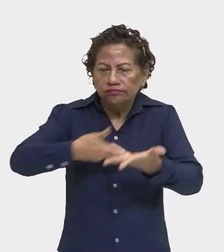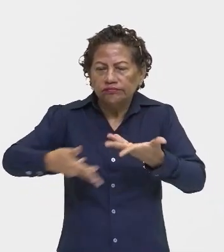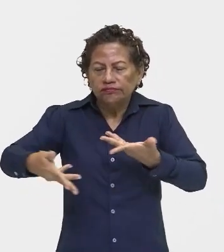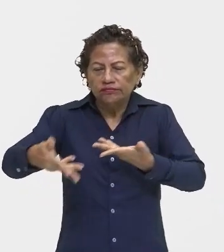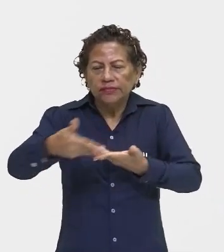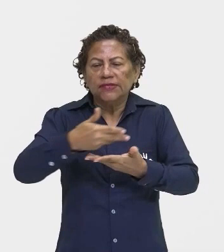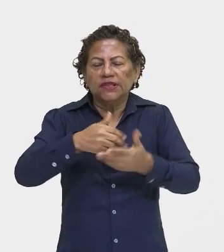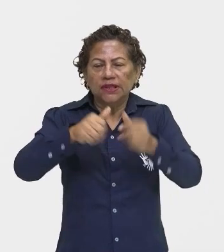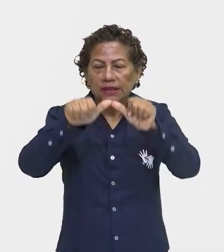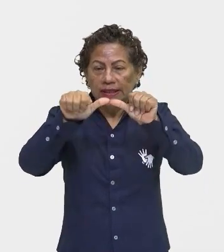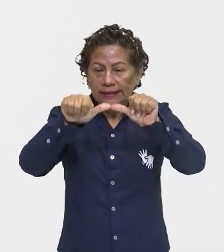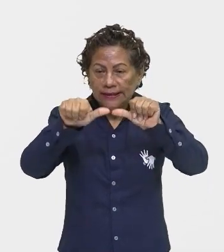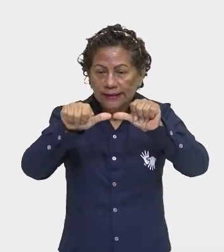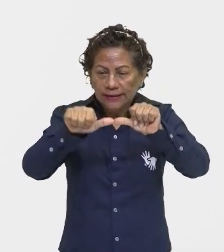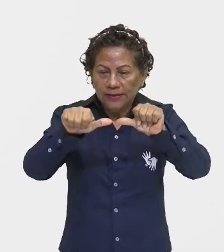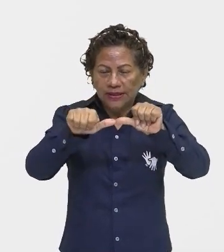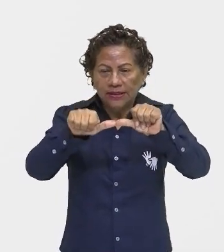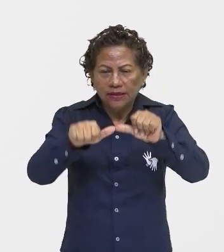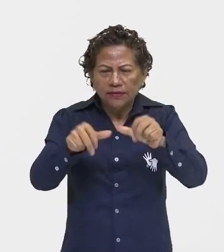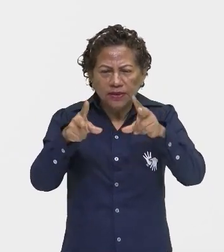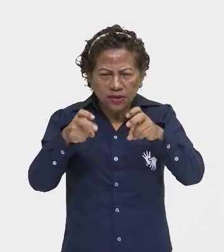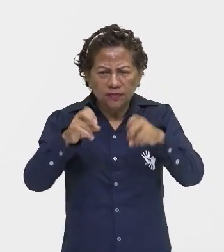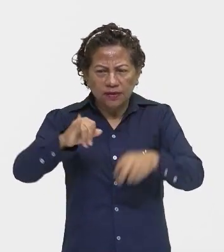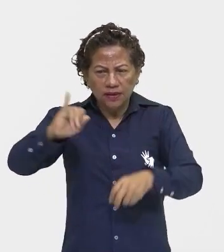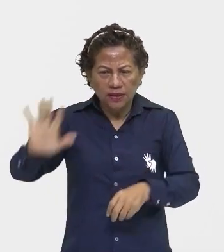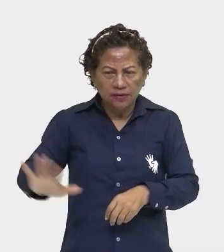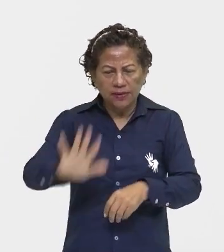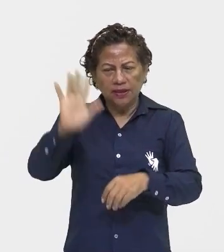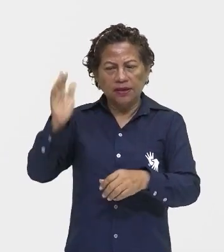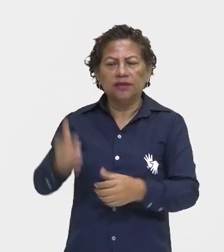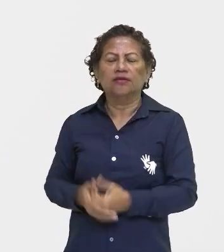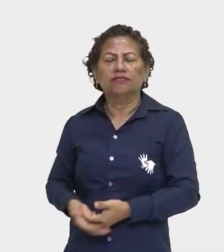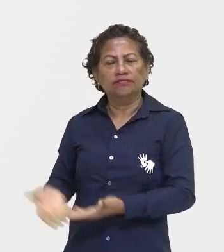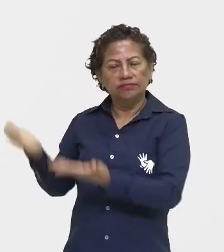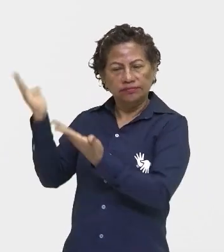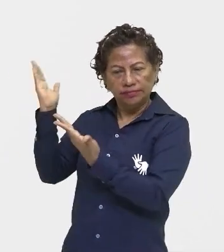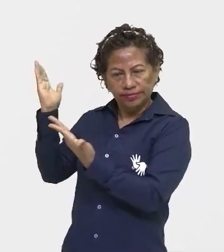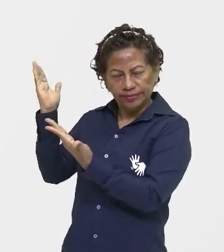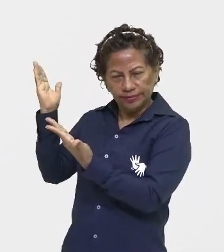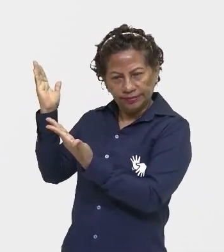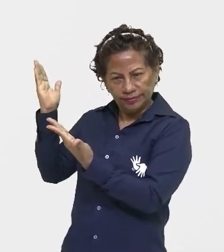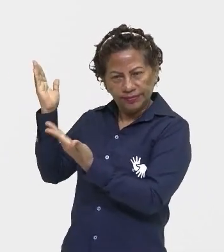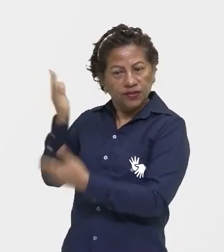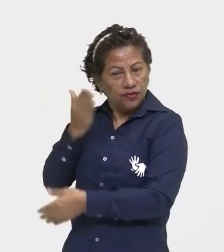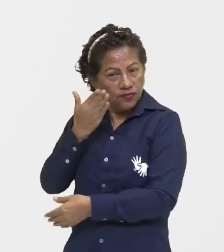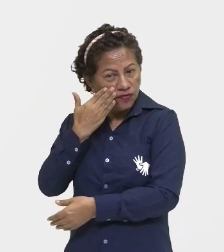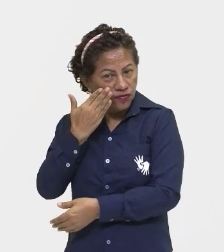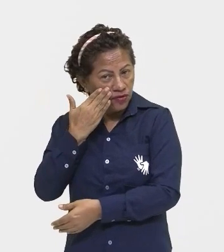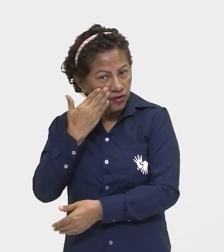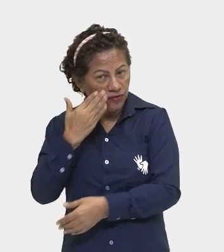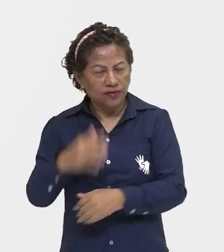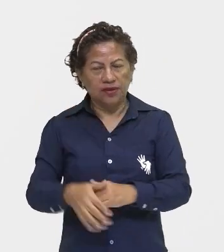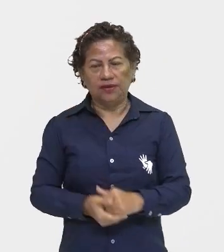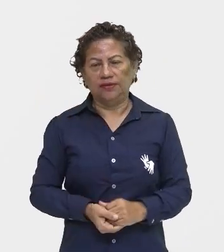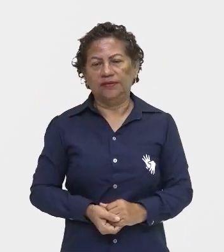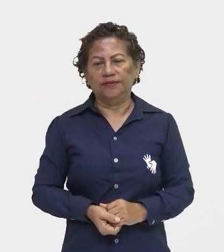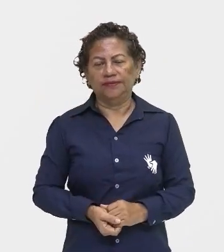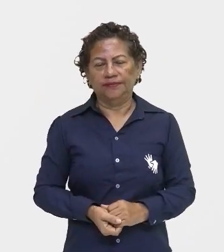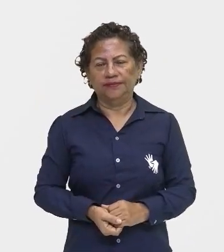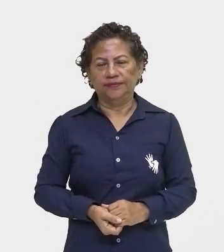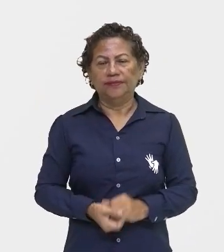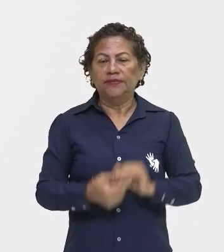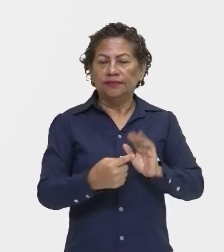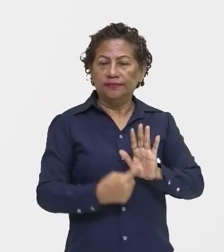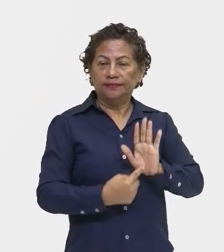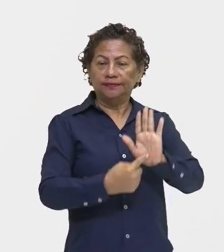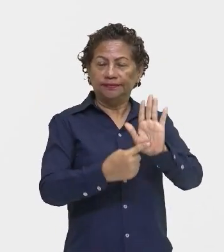vendo a imagem de umas bailarininhas fazendo algumas posições. Nós vimos isso durante a aula, né? As